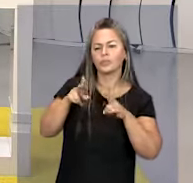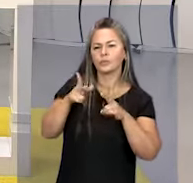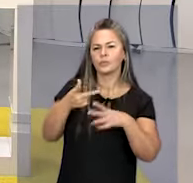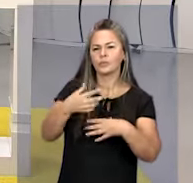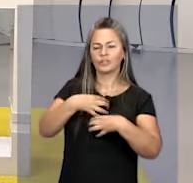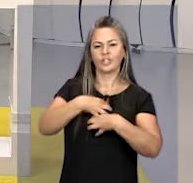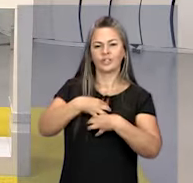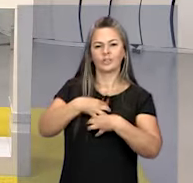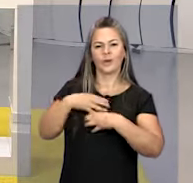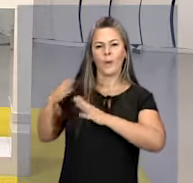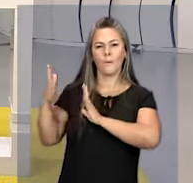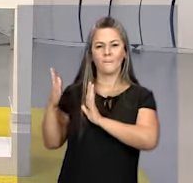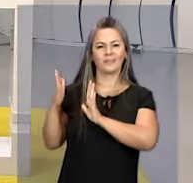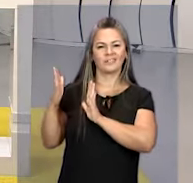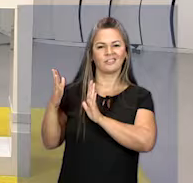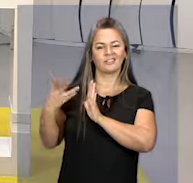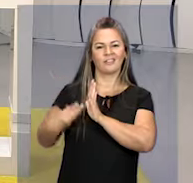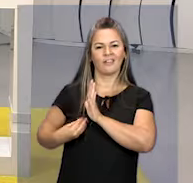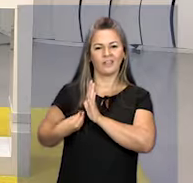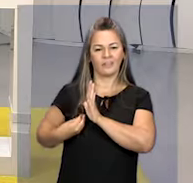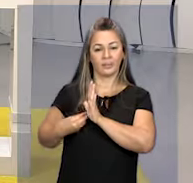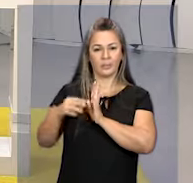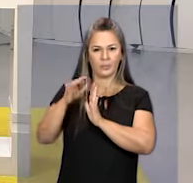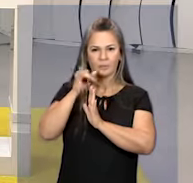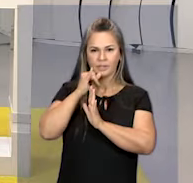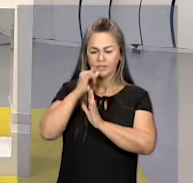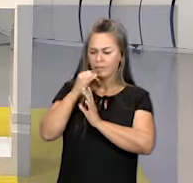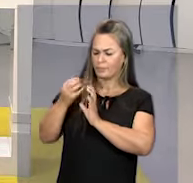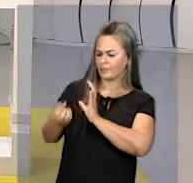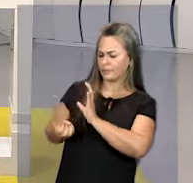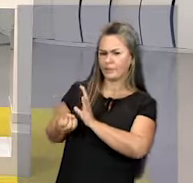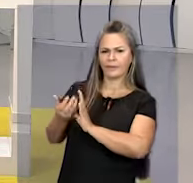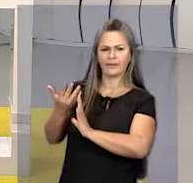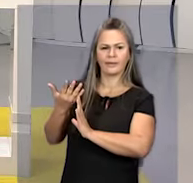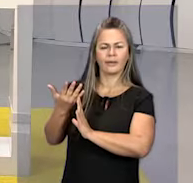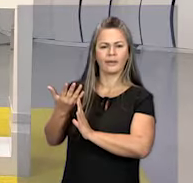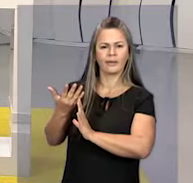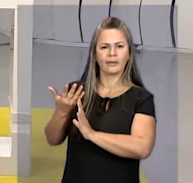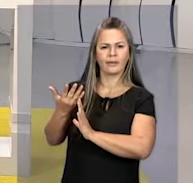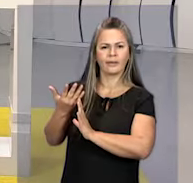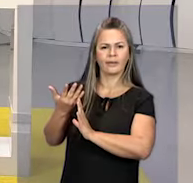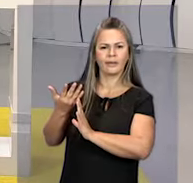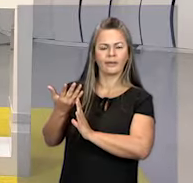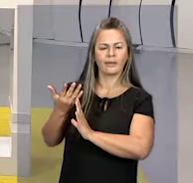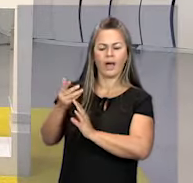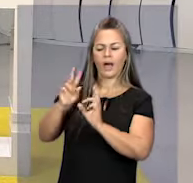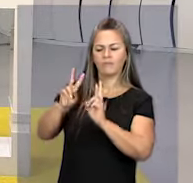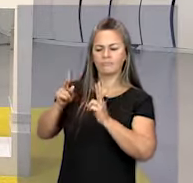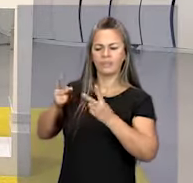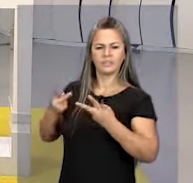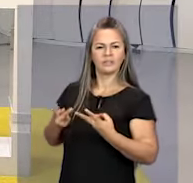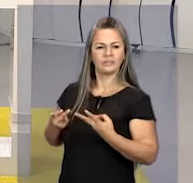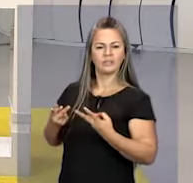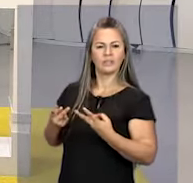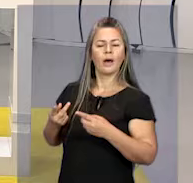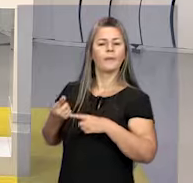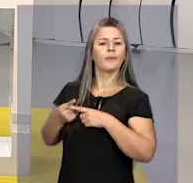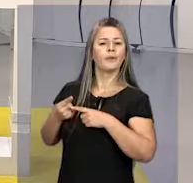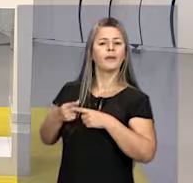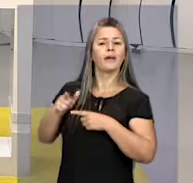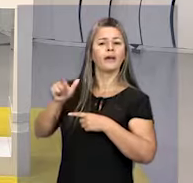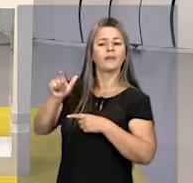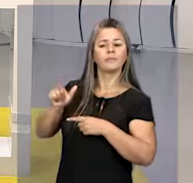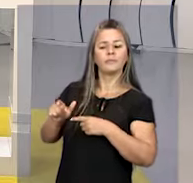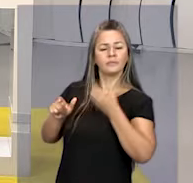como que eles acham que o ser humano surgiu, mas mais assim, no sentido dos seus sentimentos, por que o ser humano é